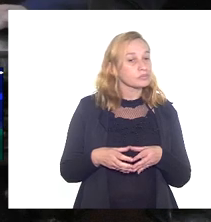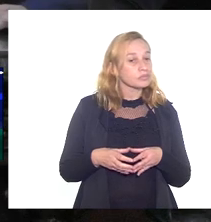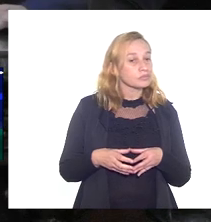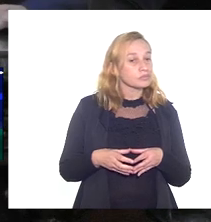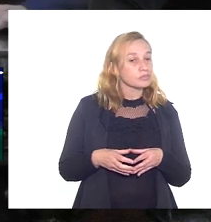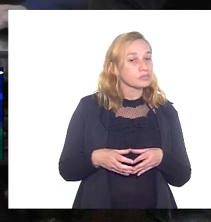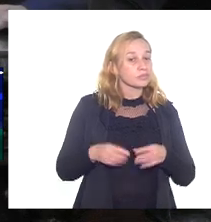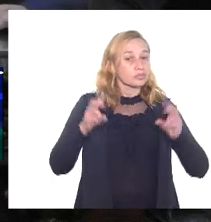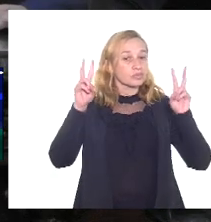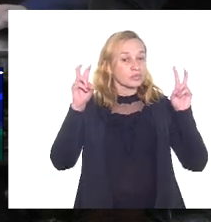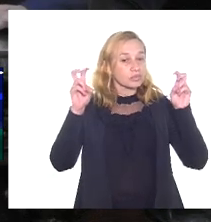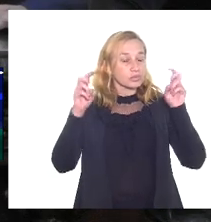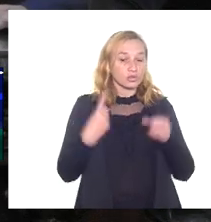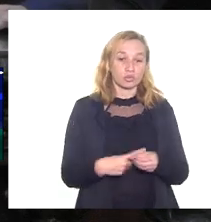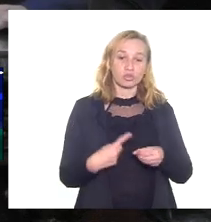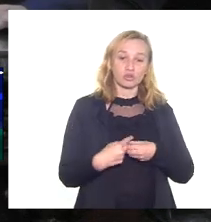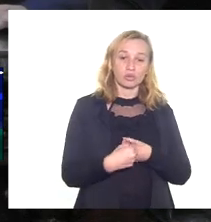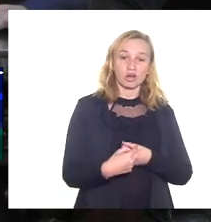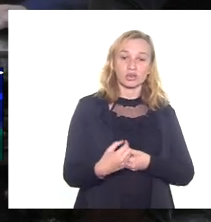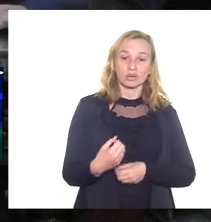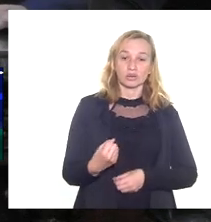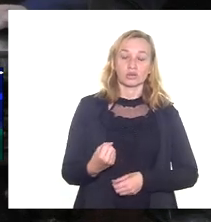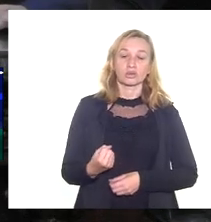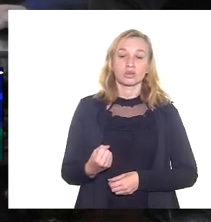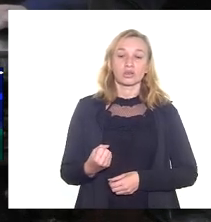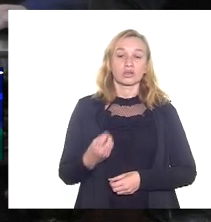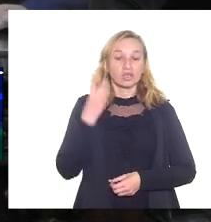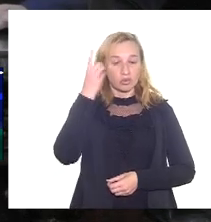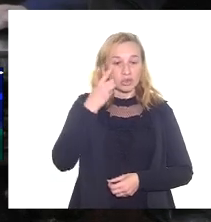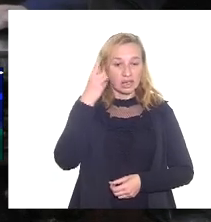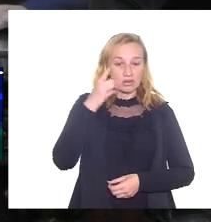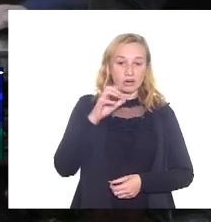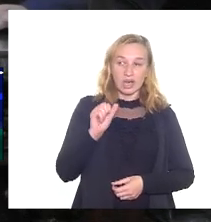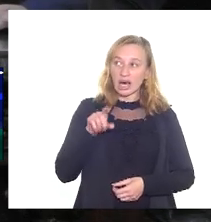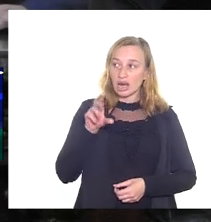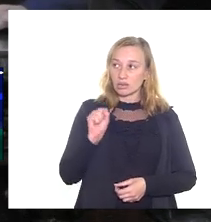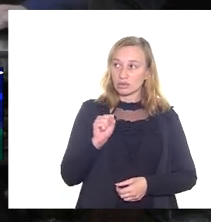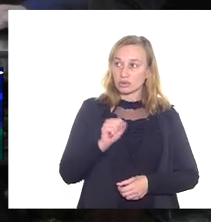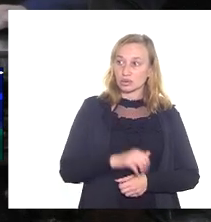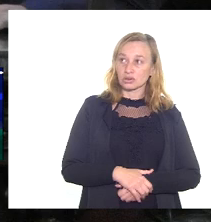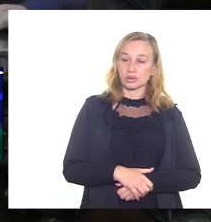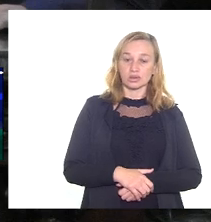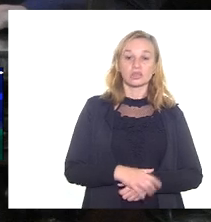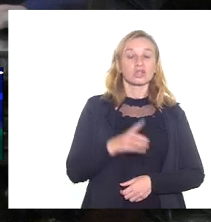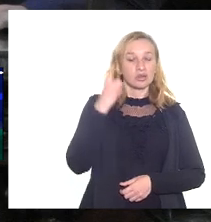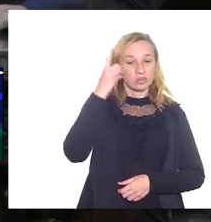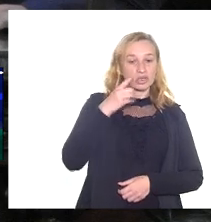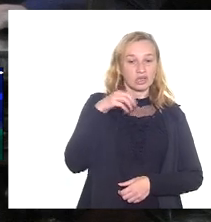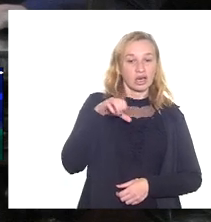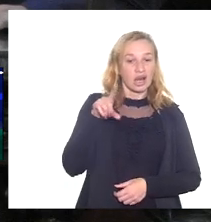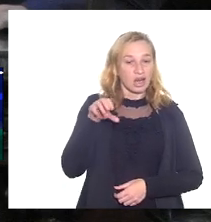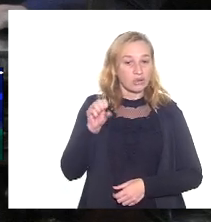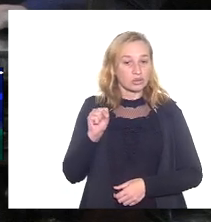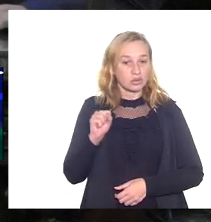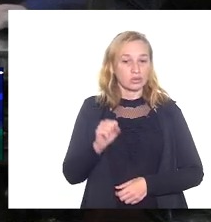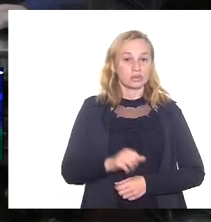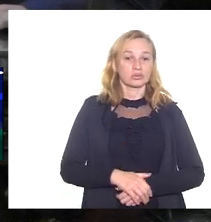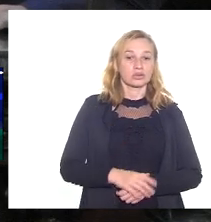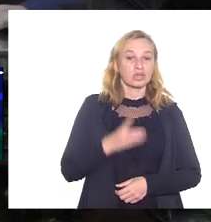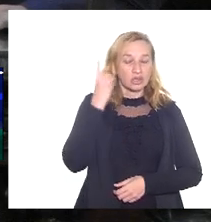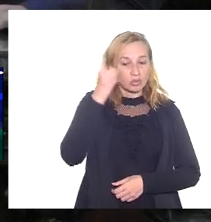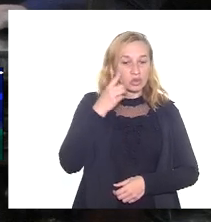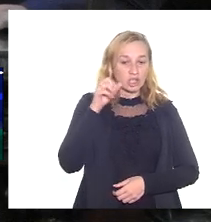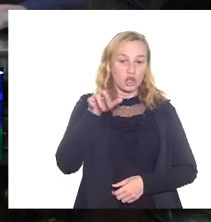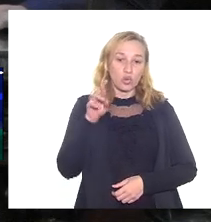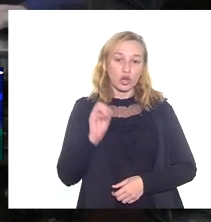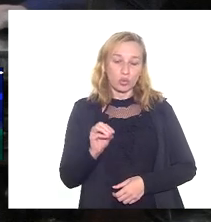Pela comissão de Assuntos Municipais e Desenvolvimento Regional, deputado Carlos Macedo. Deputado Carlos Macedo. Deputado